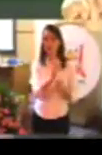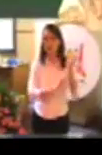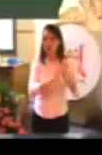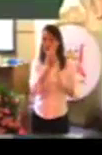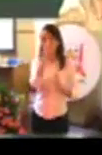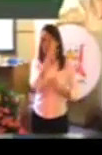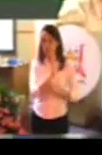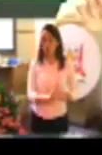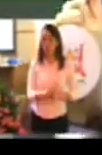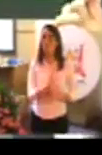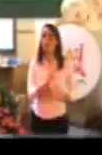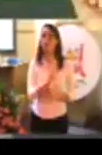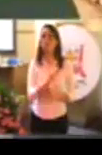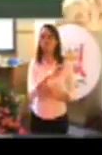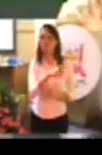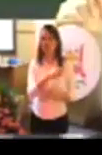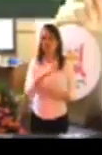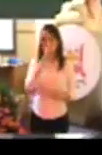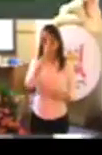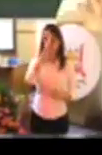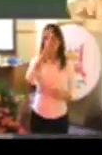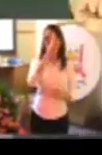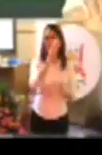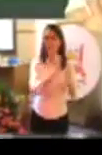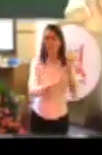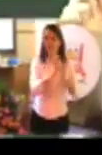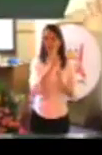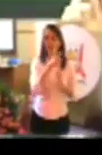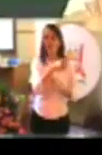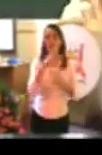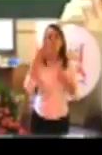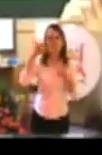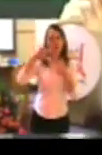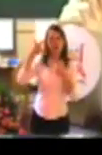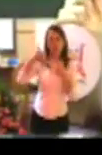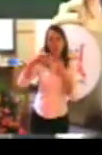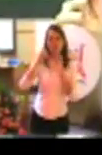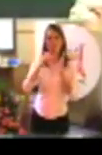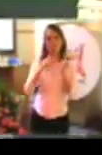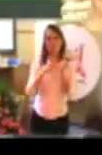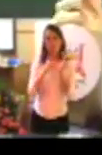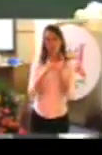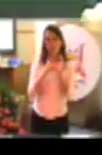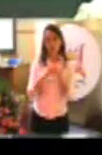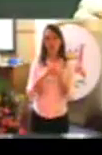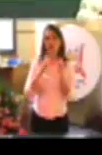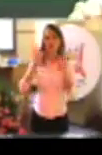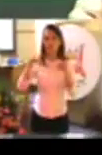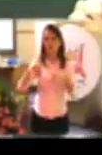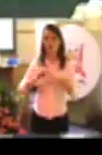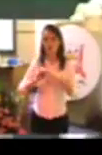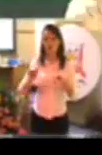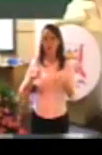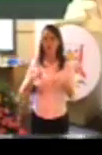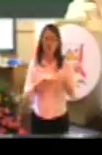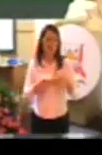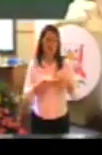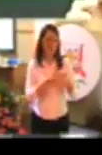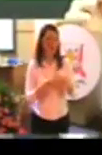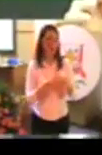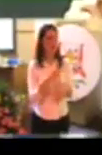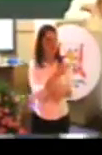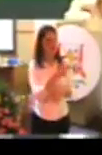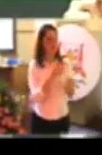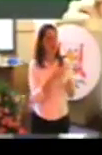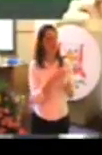empresário brasileiro, respeitado, fez uma palestra no Senado, e ao final da palestra, eu conversando com ele, disse para ele, olha,